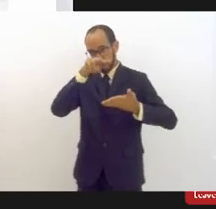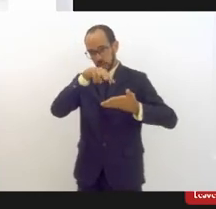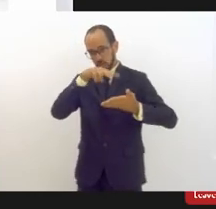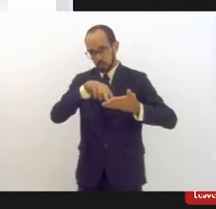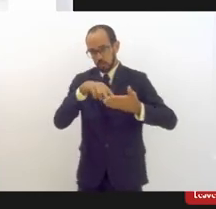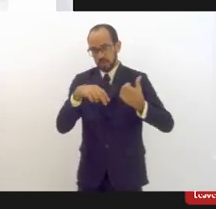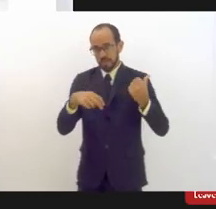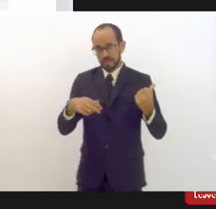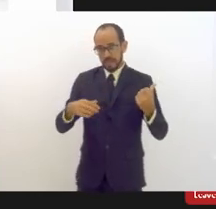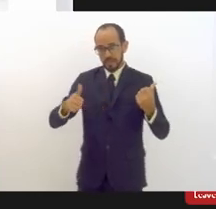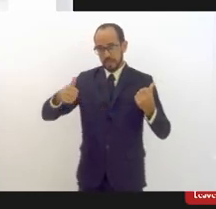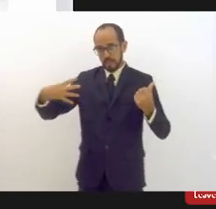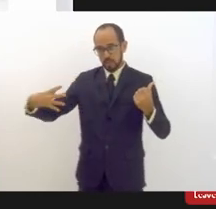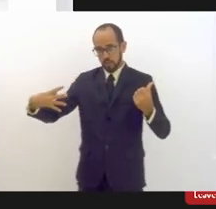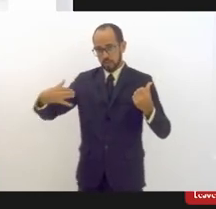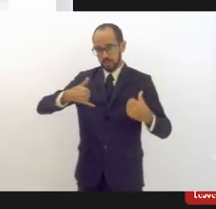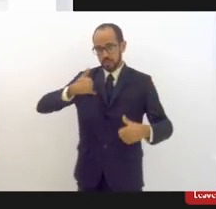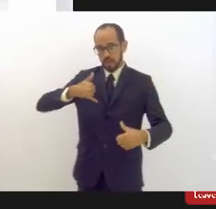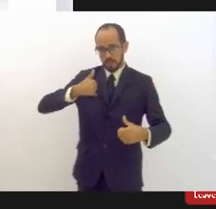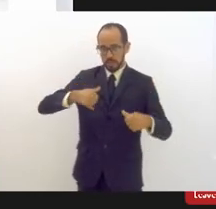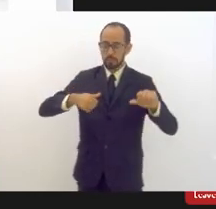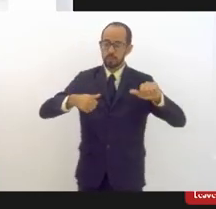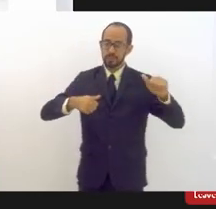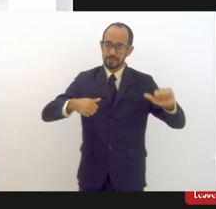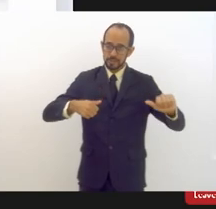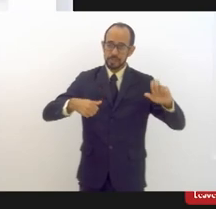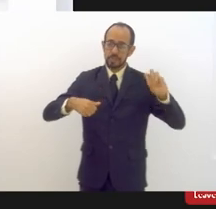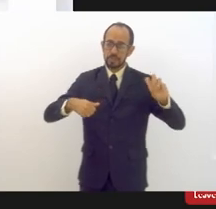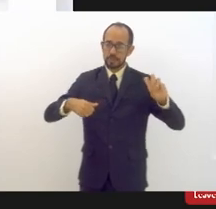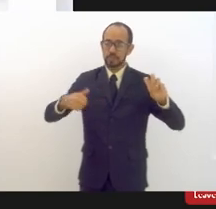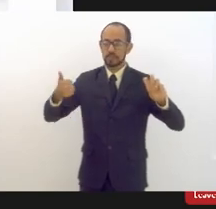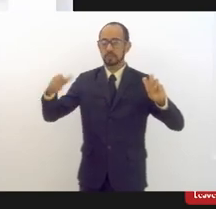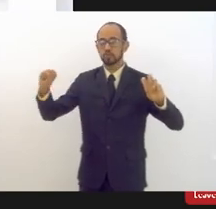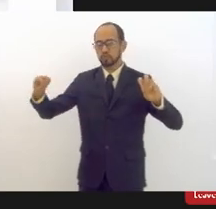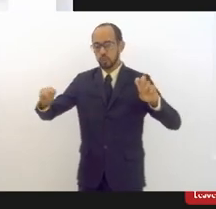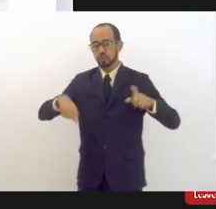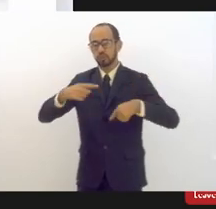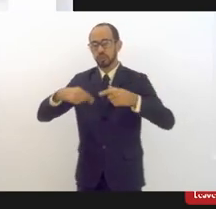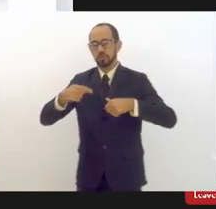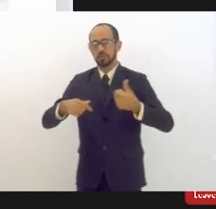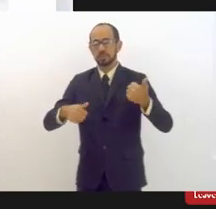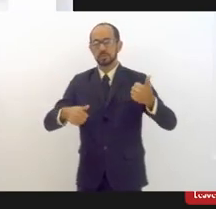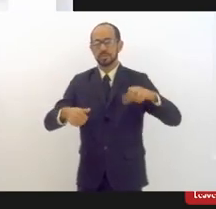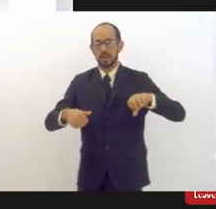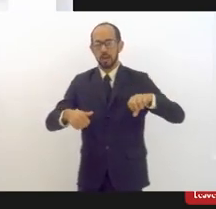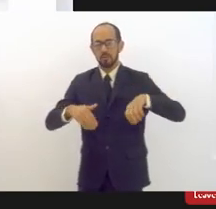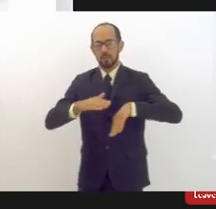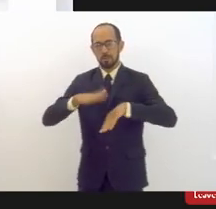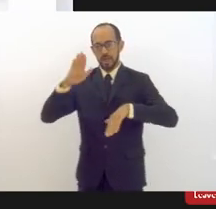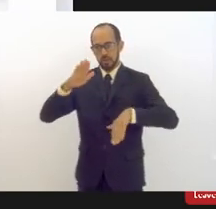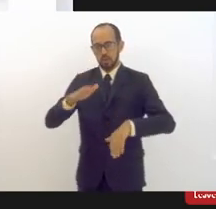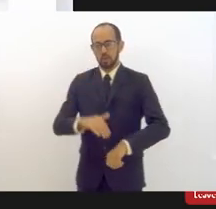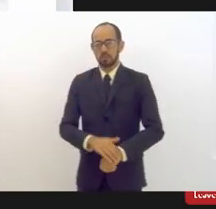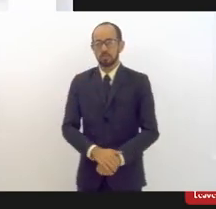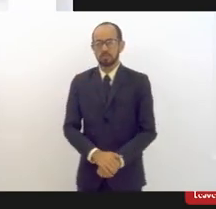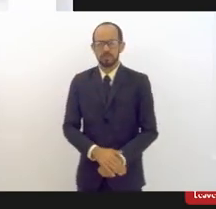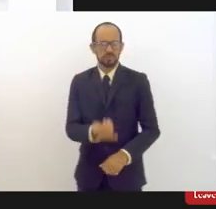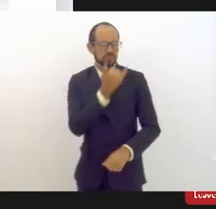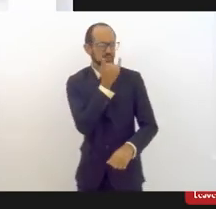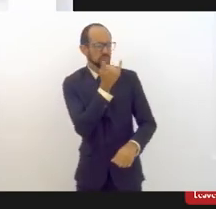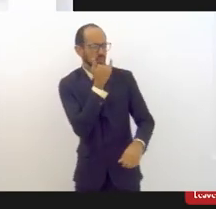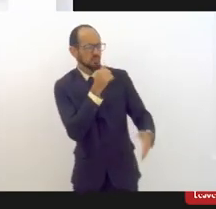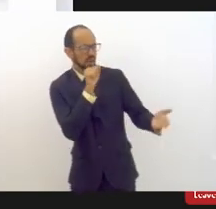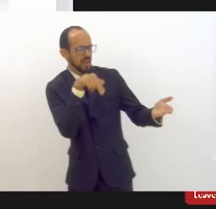6 e 14 anos, 15 e 18 anos e a partir dos 19 anos. Pode passar mais. Ana Valéria, desculpa interromper.